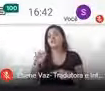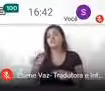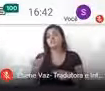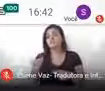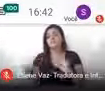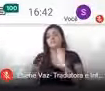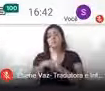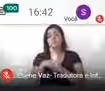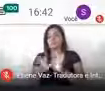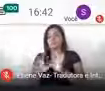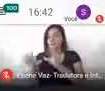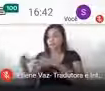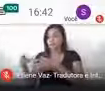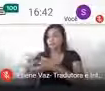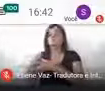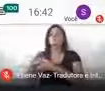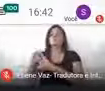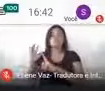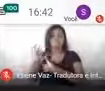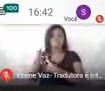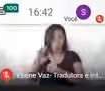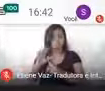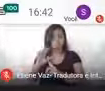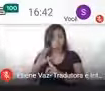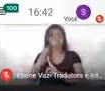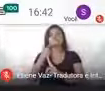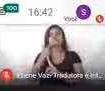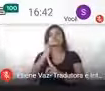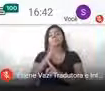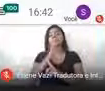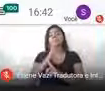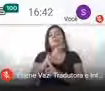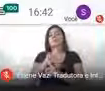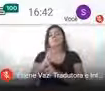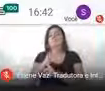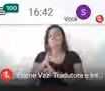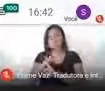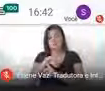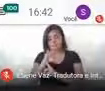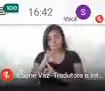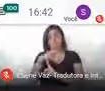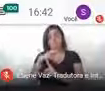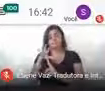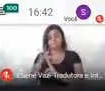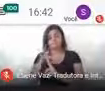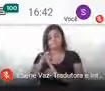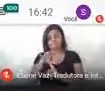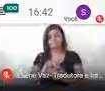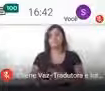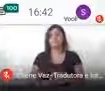promovem na língua falada ou nas línguas faladas por ele ou pela sua comunidade.